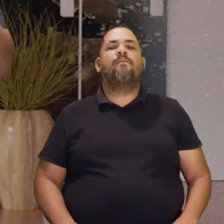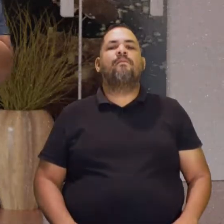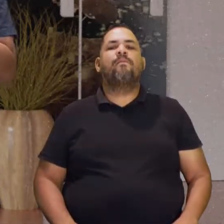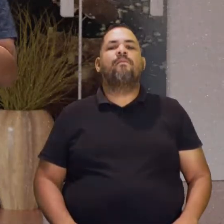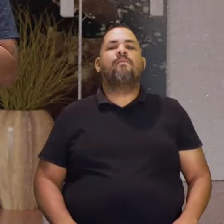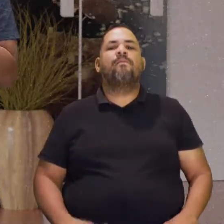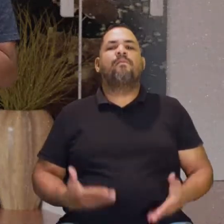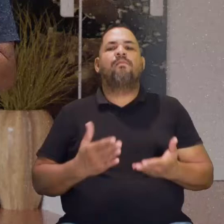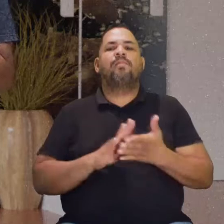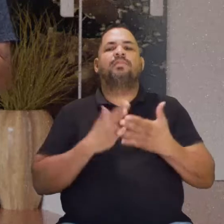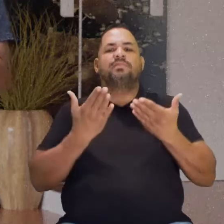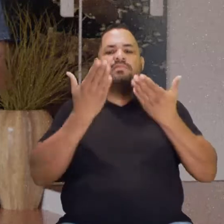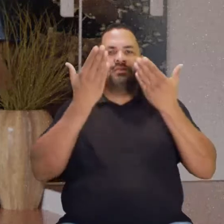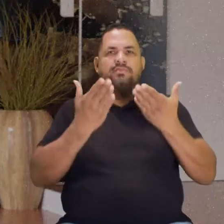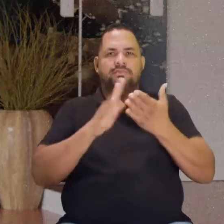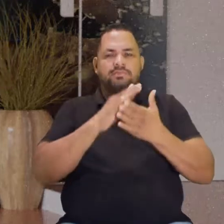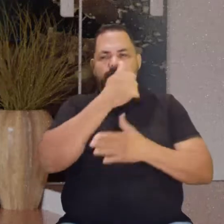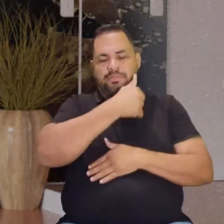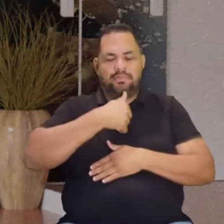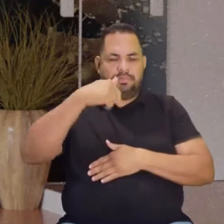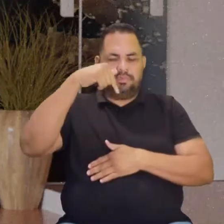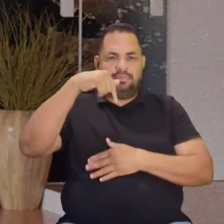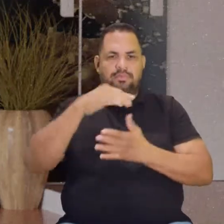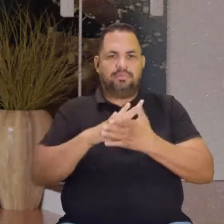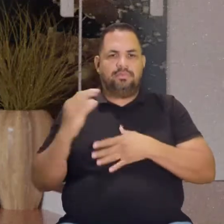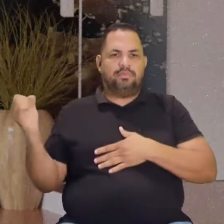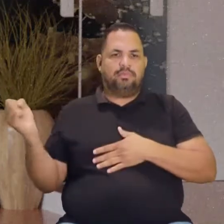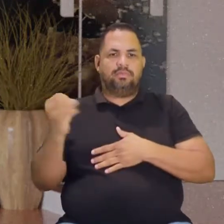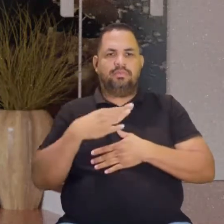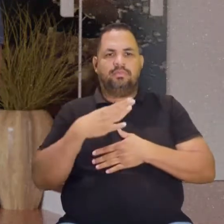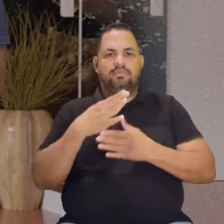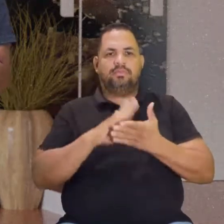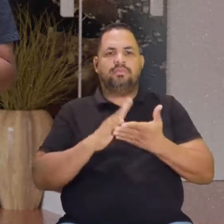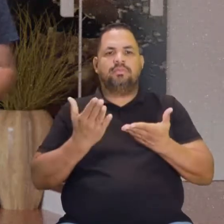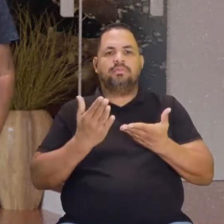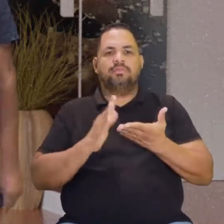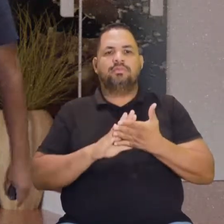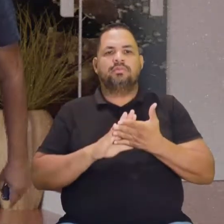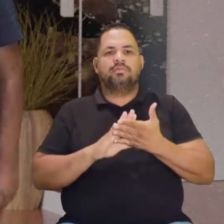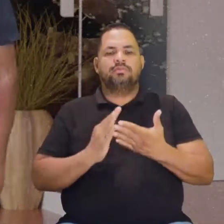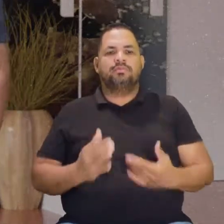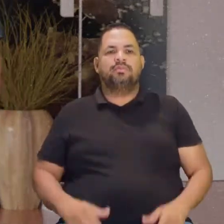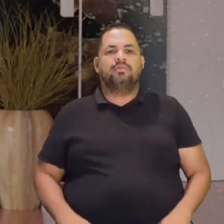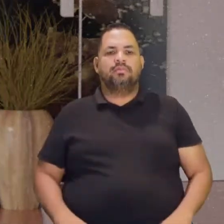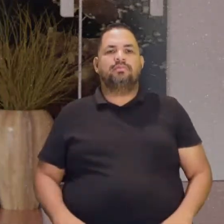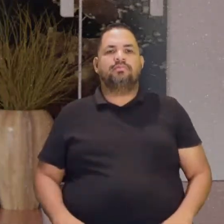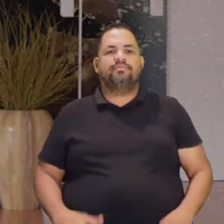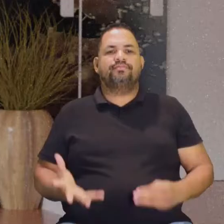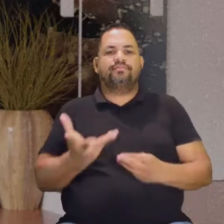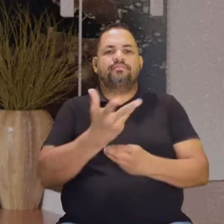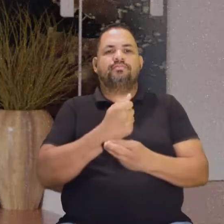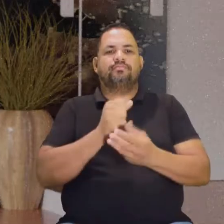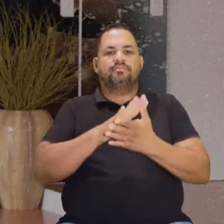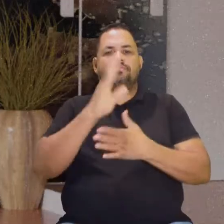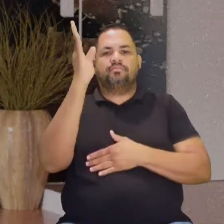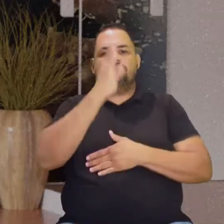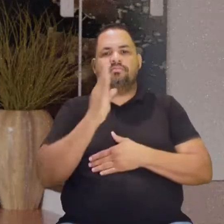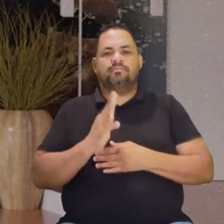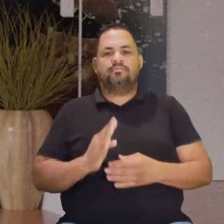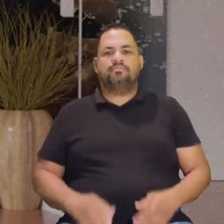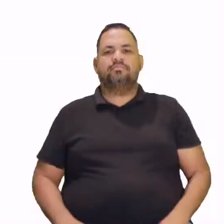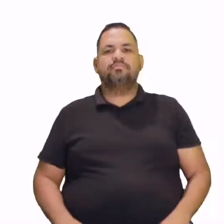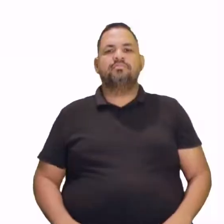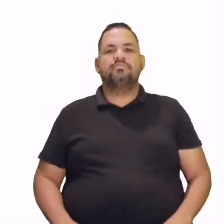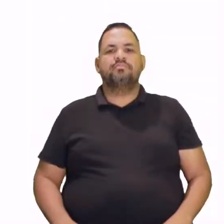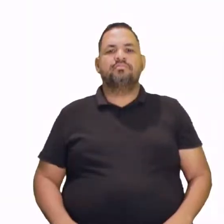a deixar isso mais claro para todos nós. Trazer uma nova roupagem para a arte brasileira. Então vamos ao início, vamos à